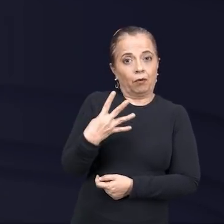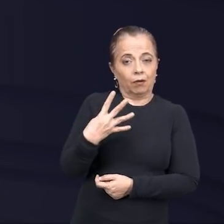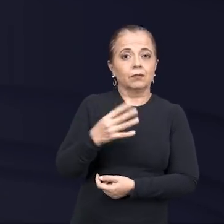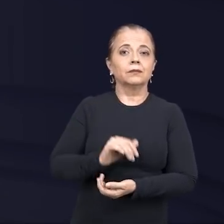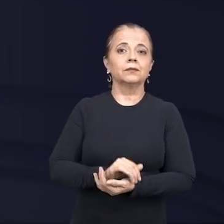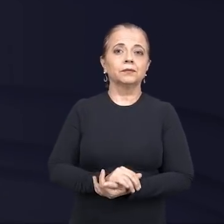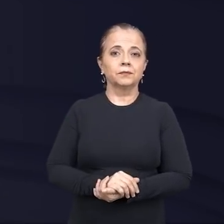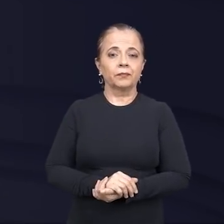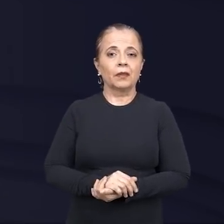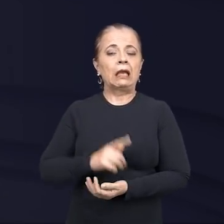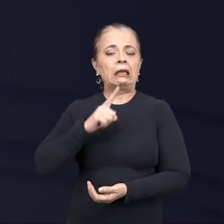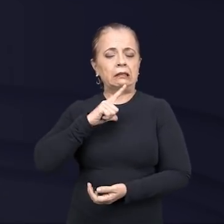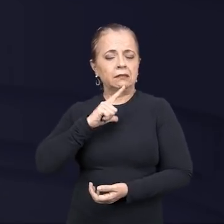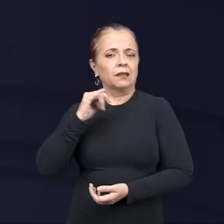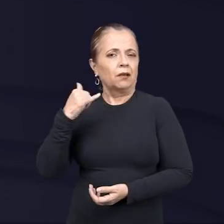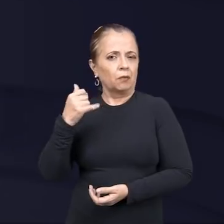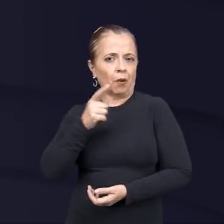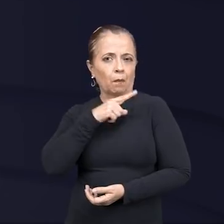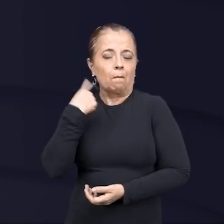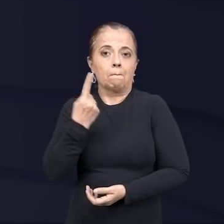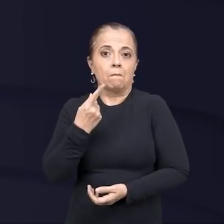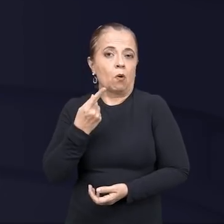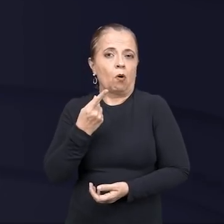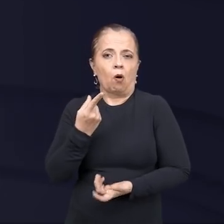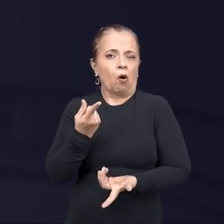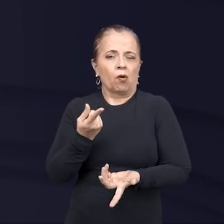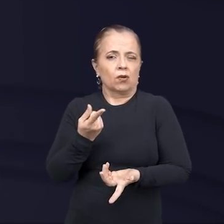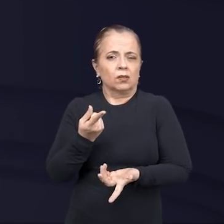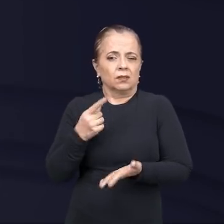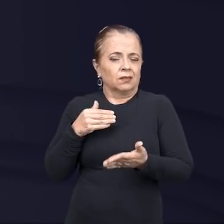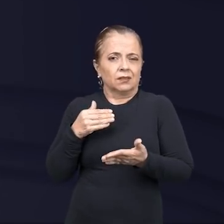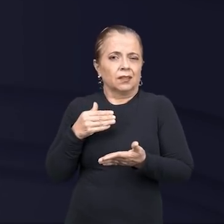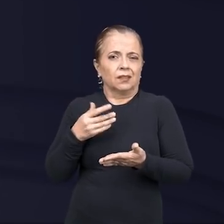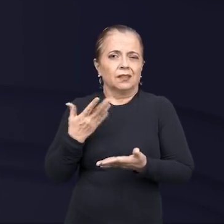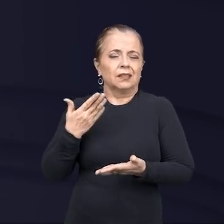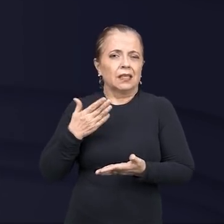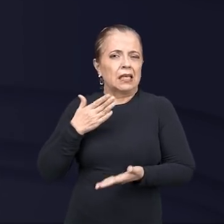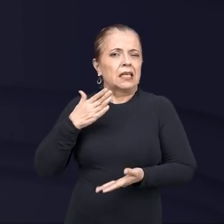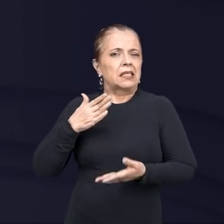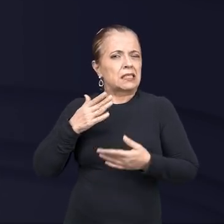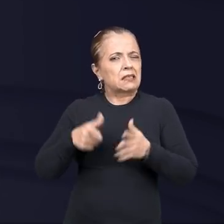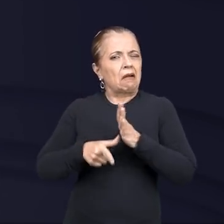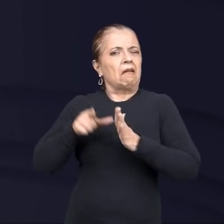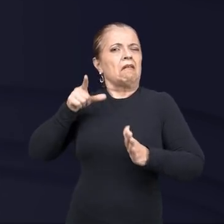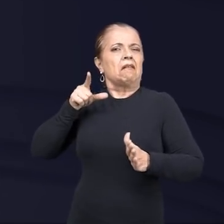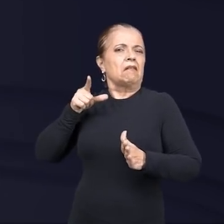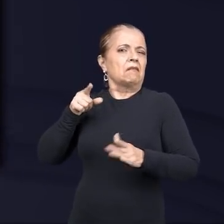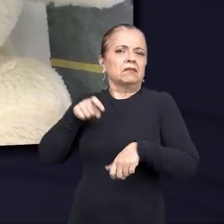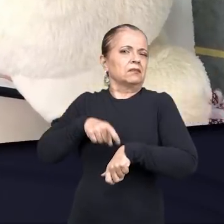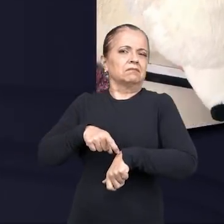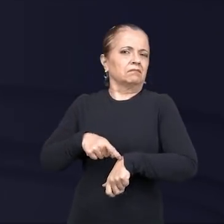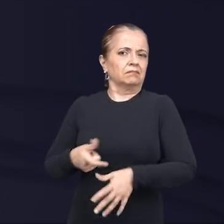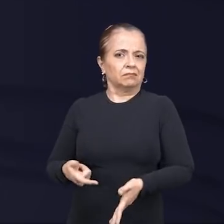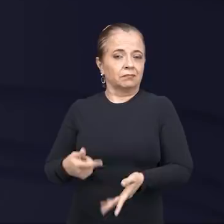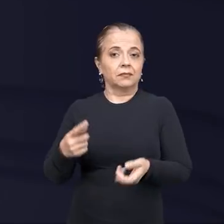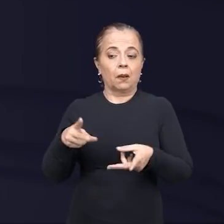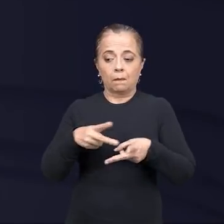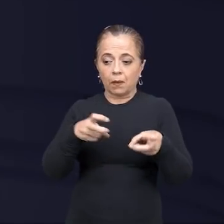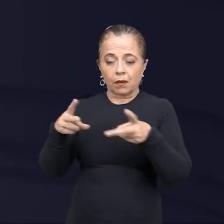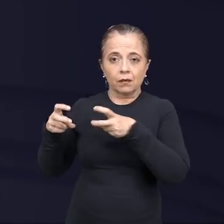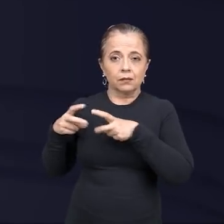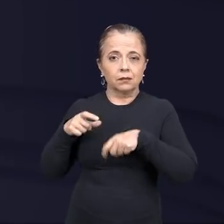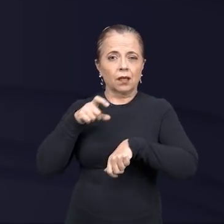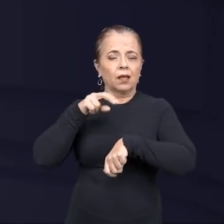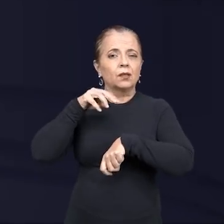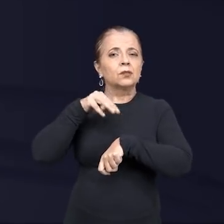anos de idade, uma morte extremamente prematura, precoce, que a gente pôde perceber já